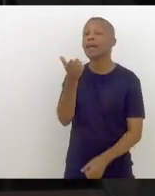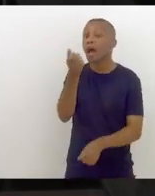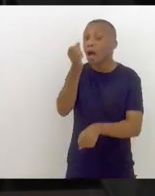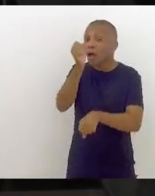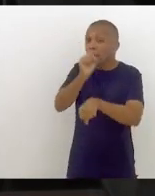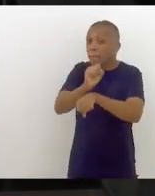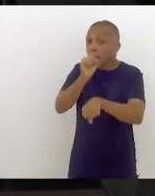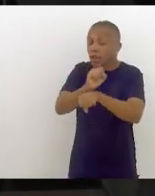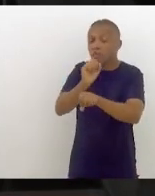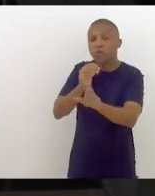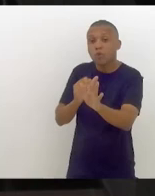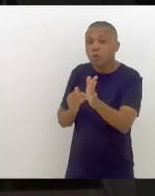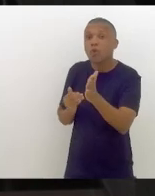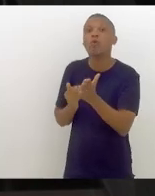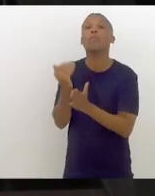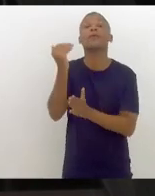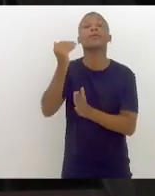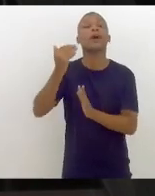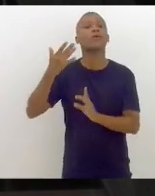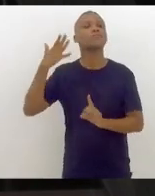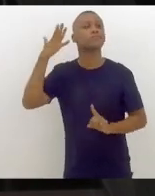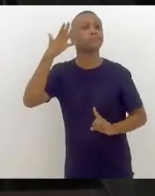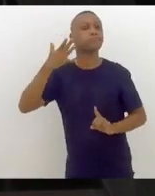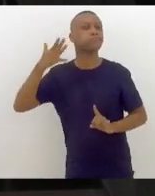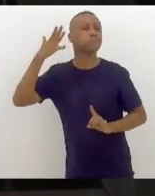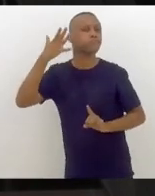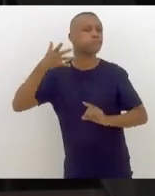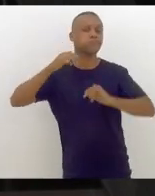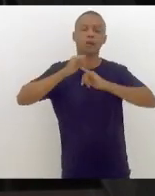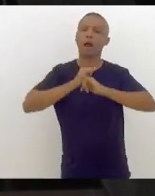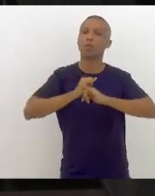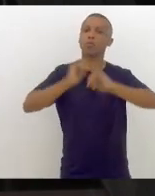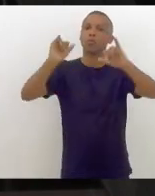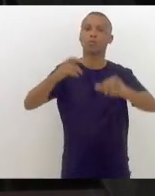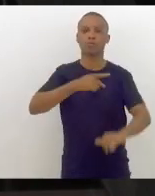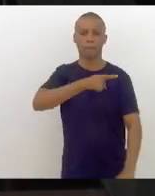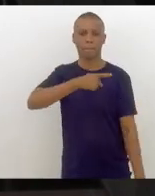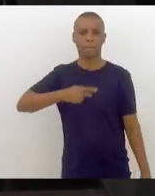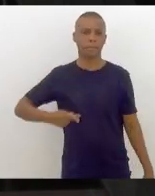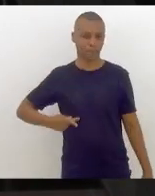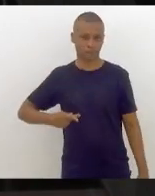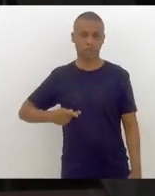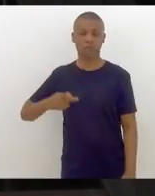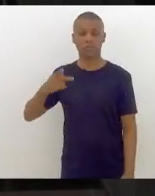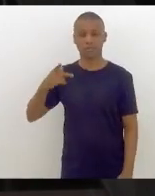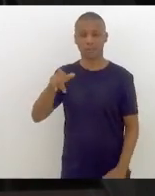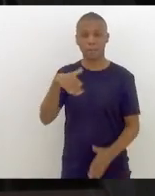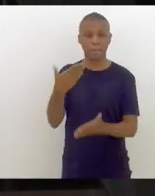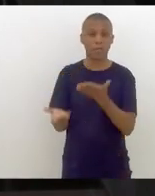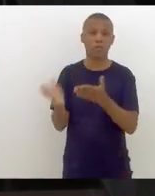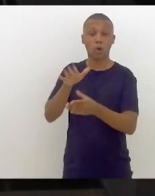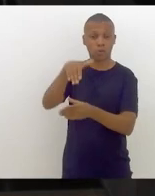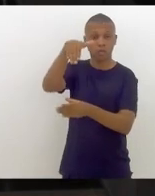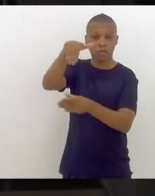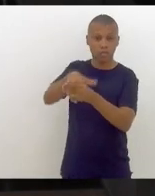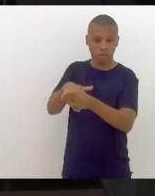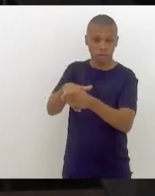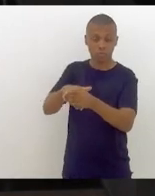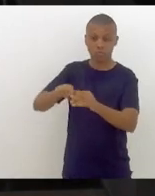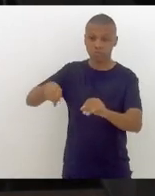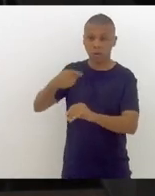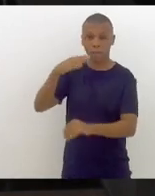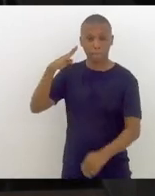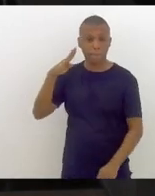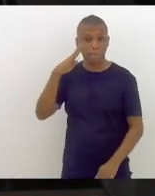iniciar um pronunciamento do presidente derrotado nas urnas Jair